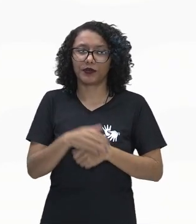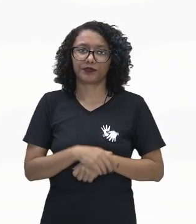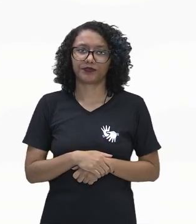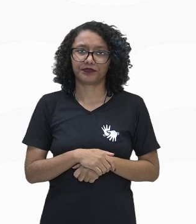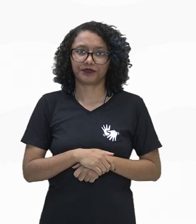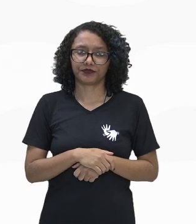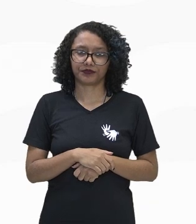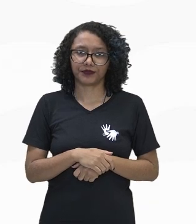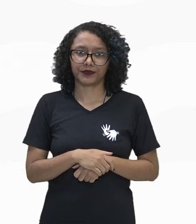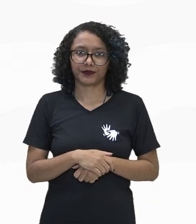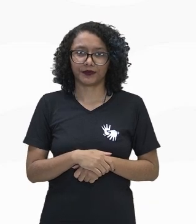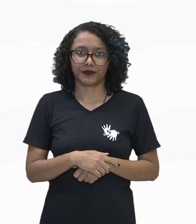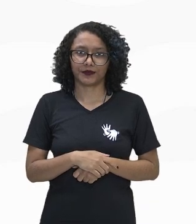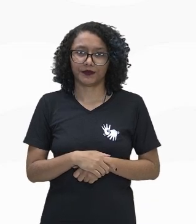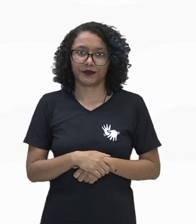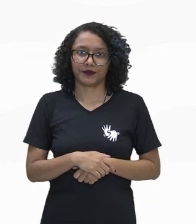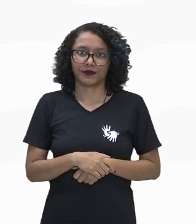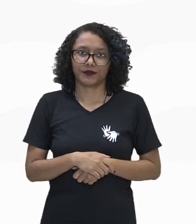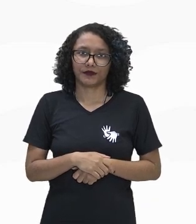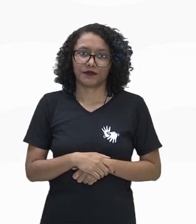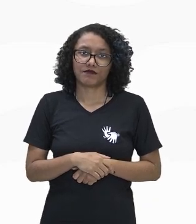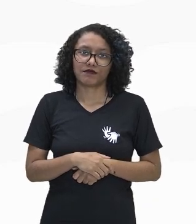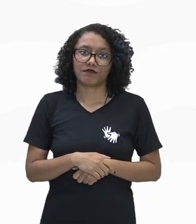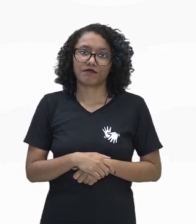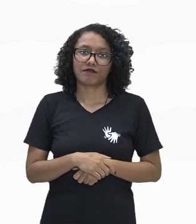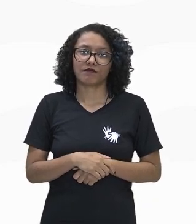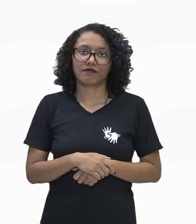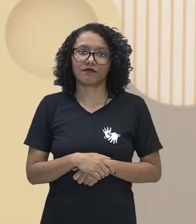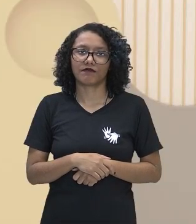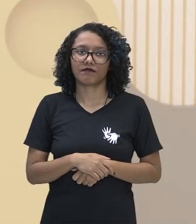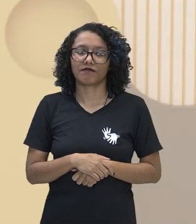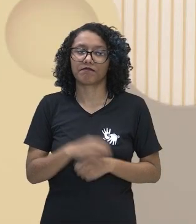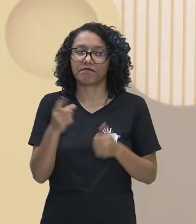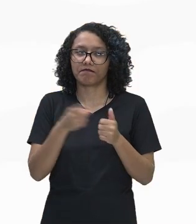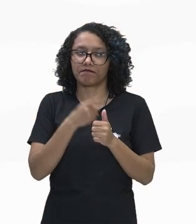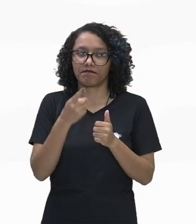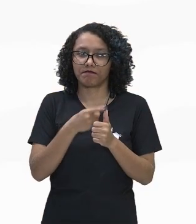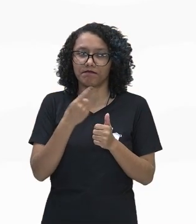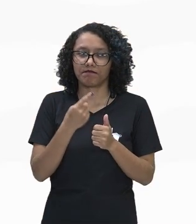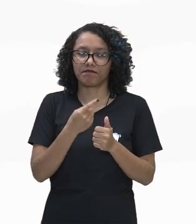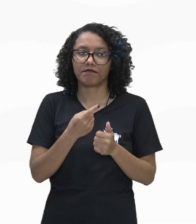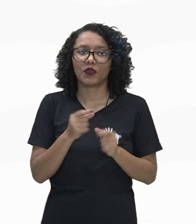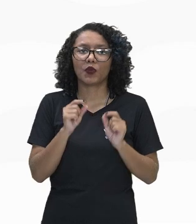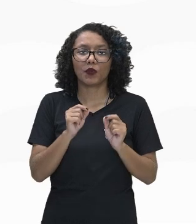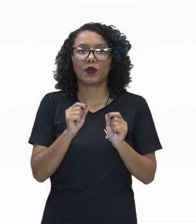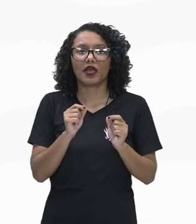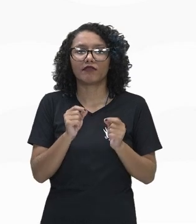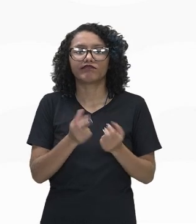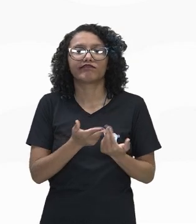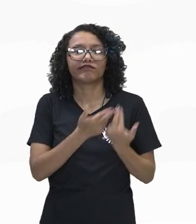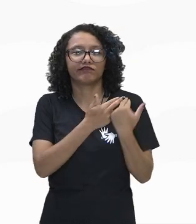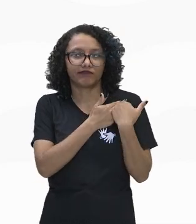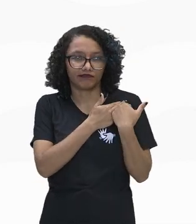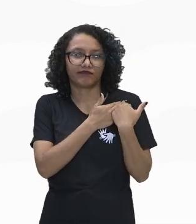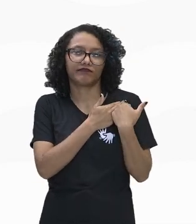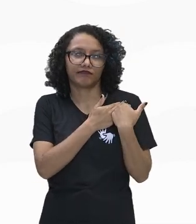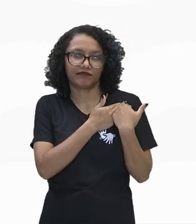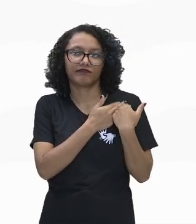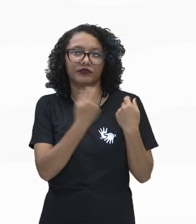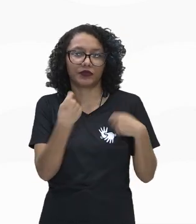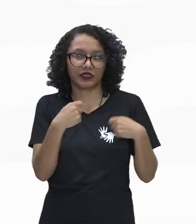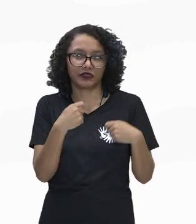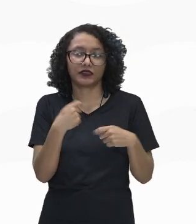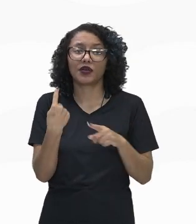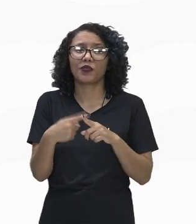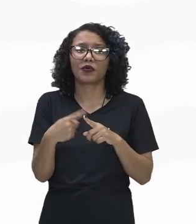na educação de vocês de uma forma geral. Primeiro, ele traz responsabilidade, tá certo? Então é importante porque vocês